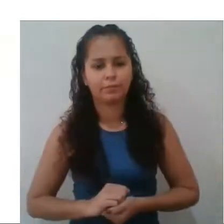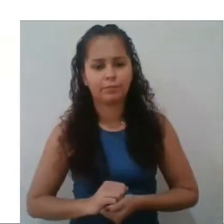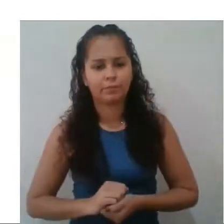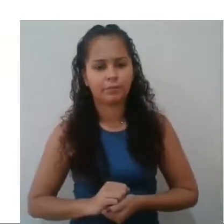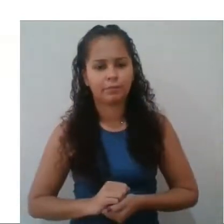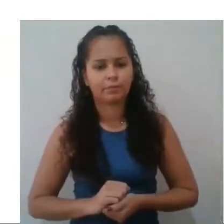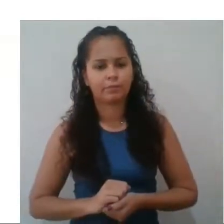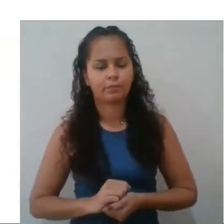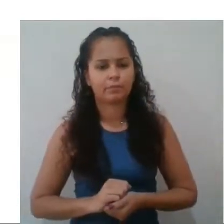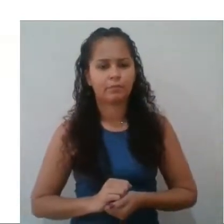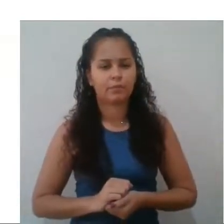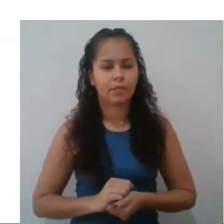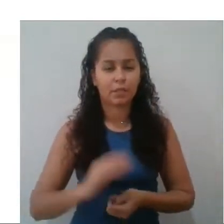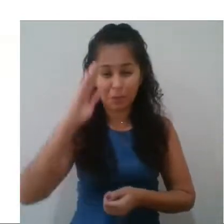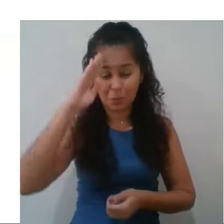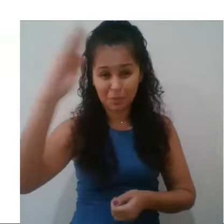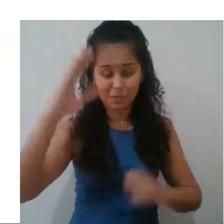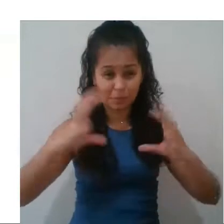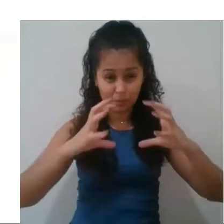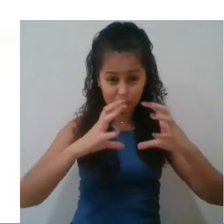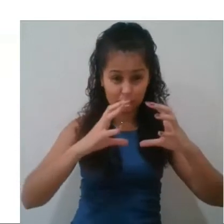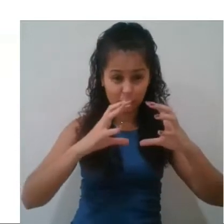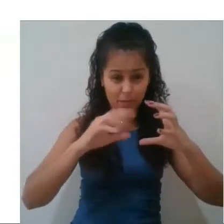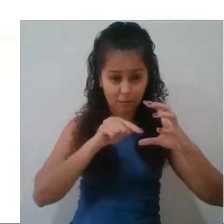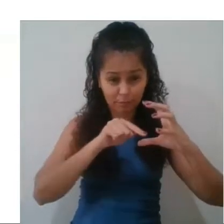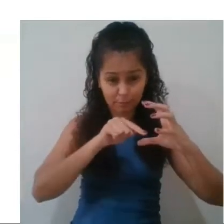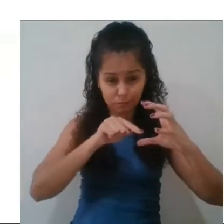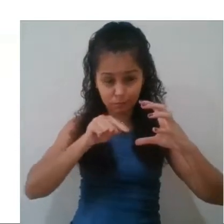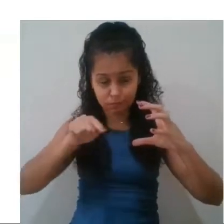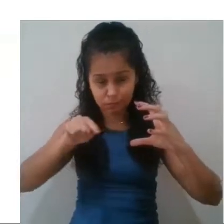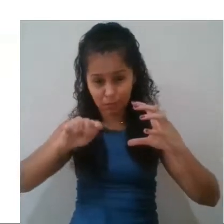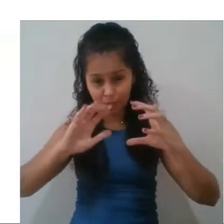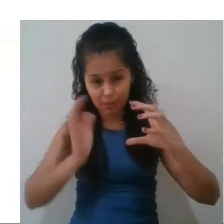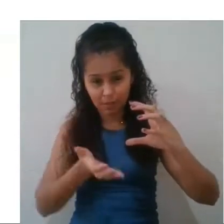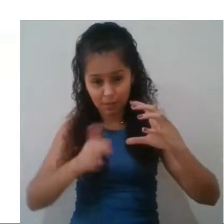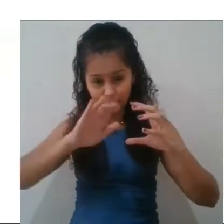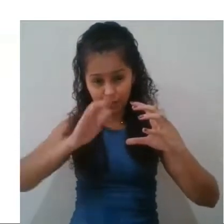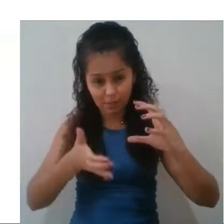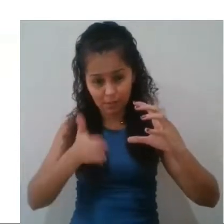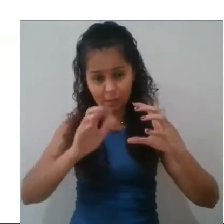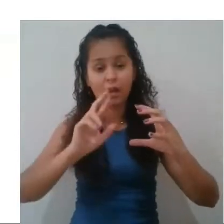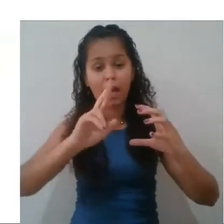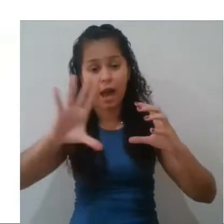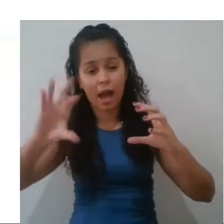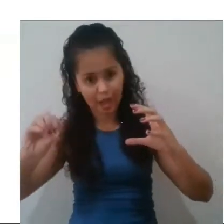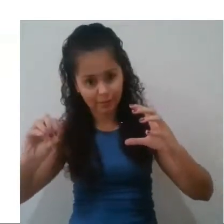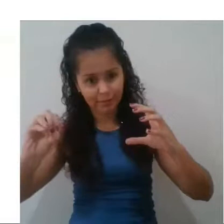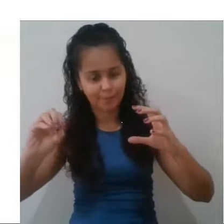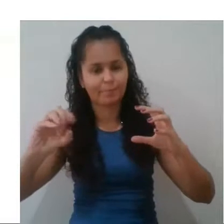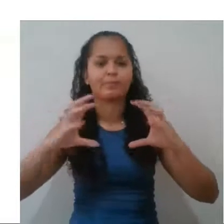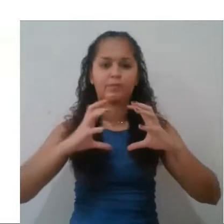O segmento que parte do centro da esfera até a extremidade dessa esfera é o raio da